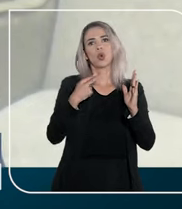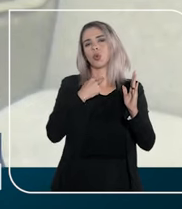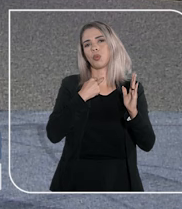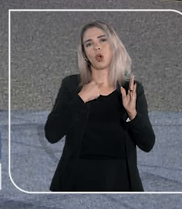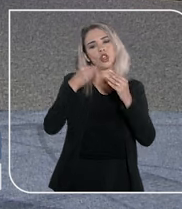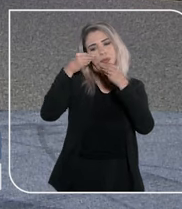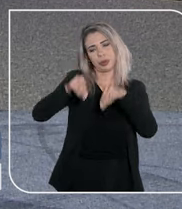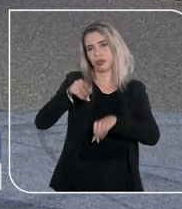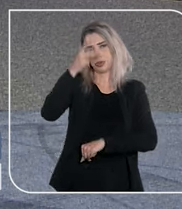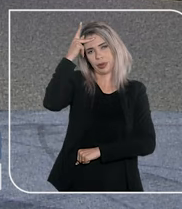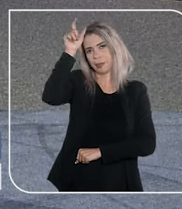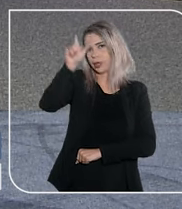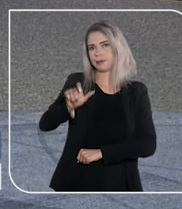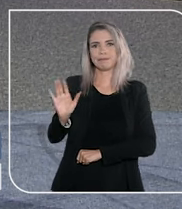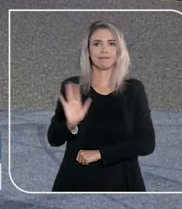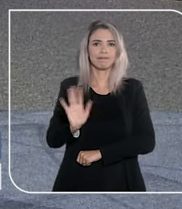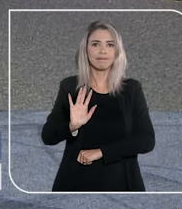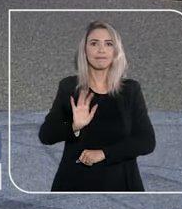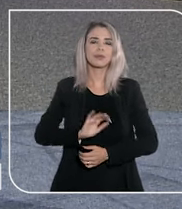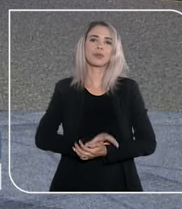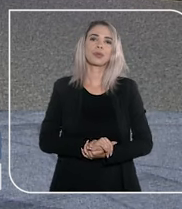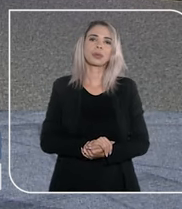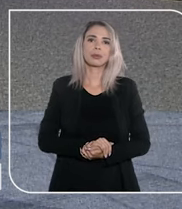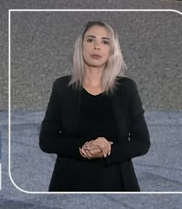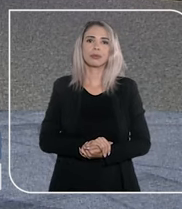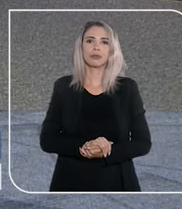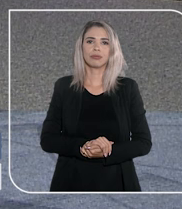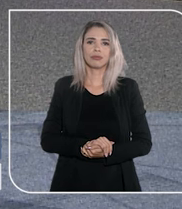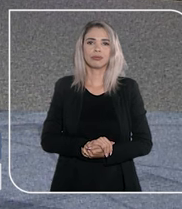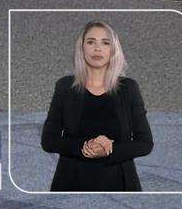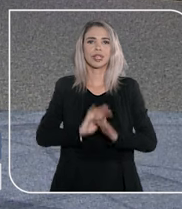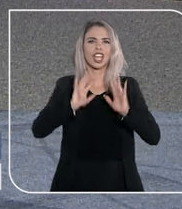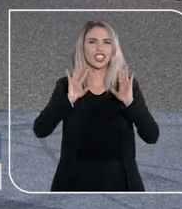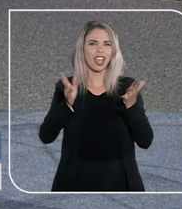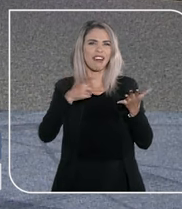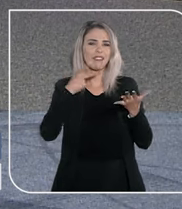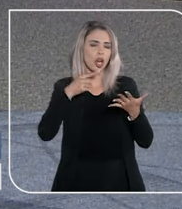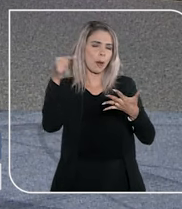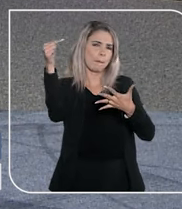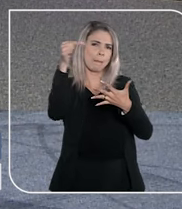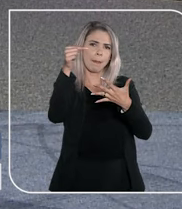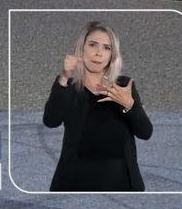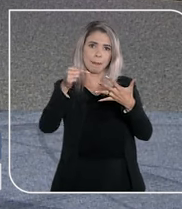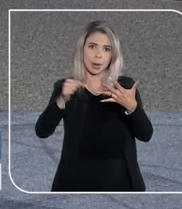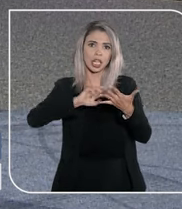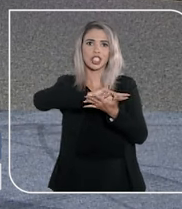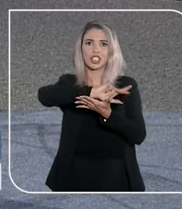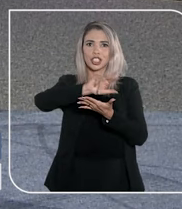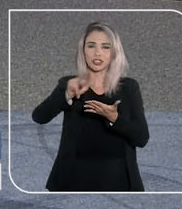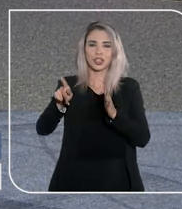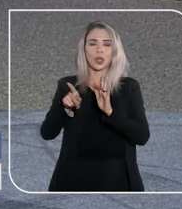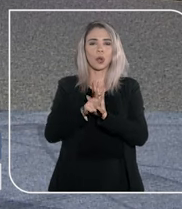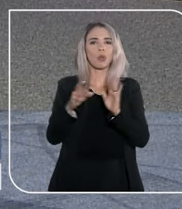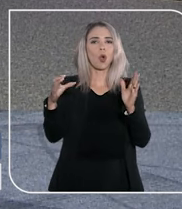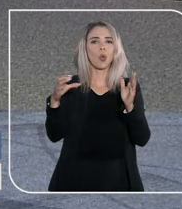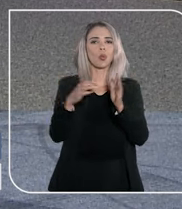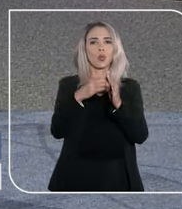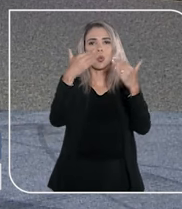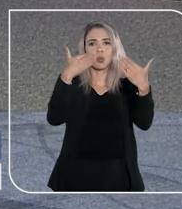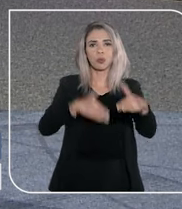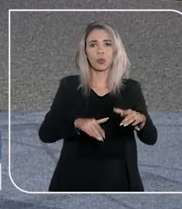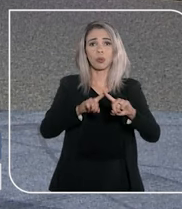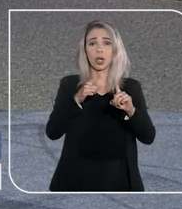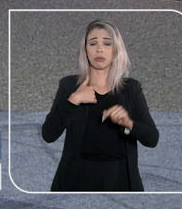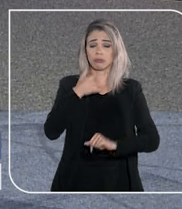prejudicá-lo. Doutor Renan, a gente está falando muito aí de pontos vários, né, polêmicos sobre concurso público, mas, a meu